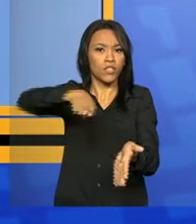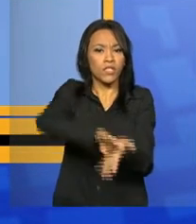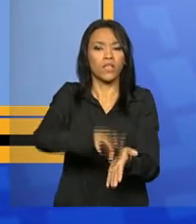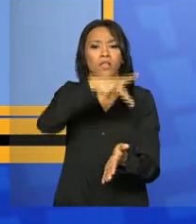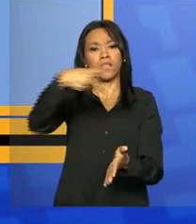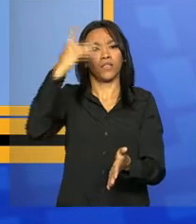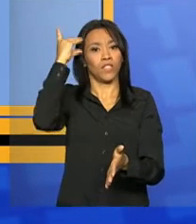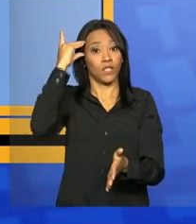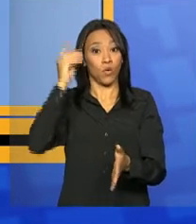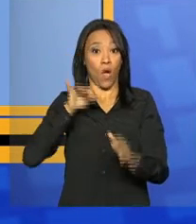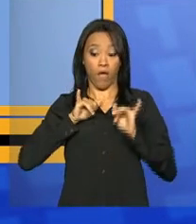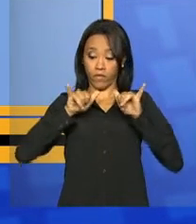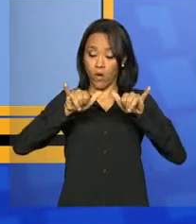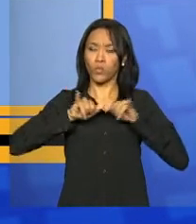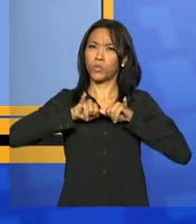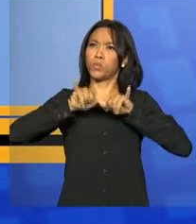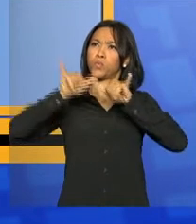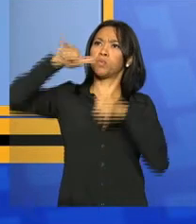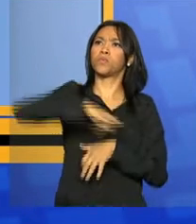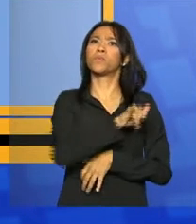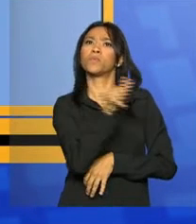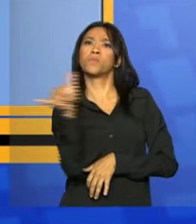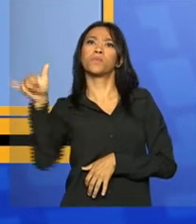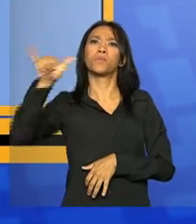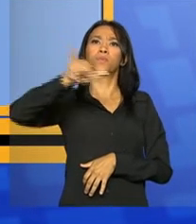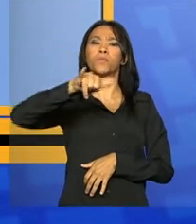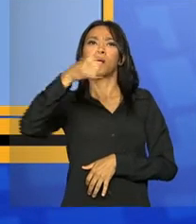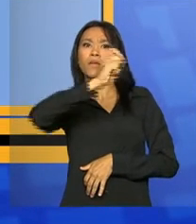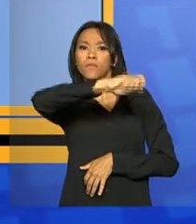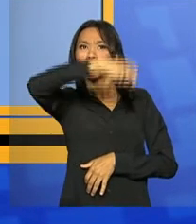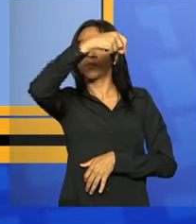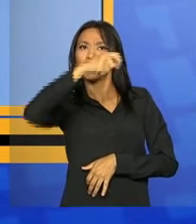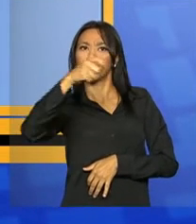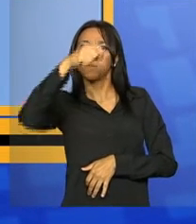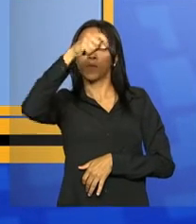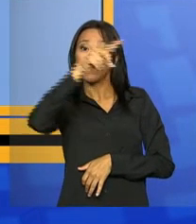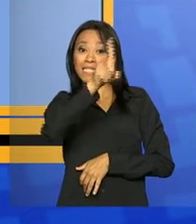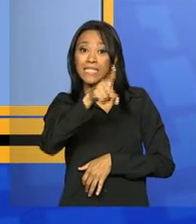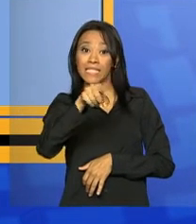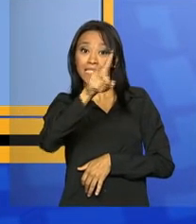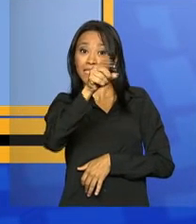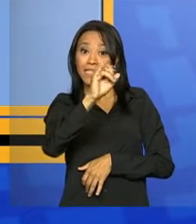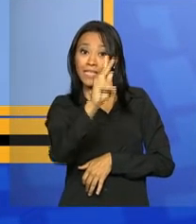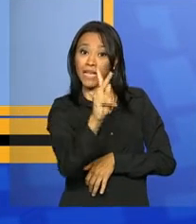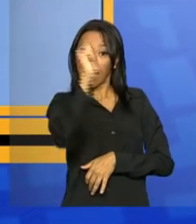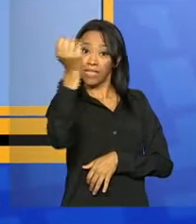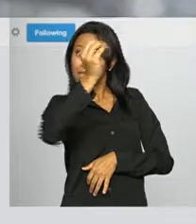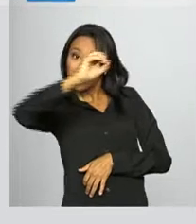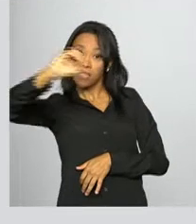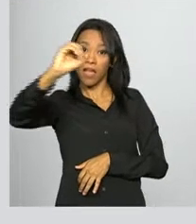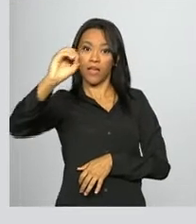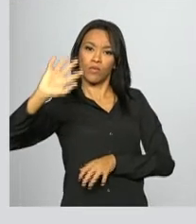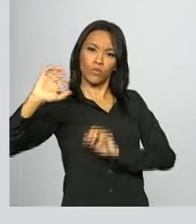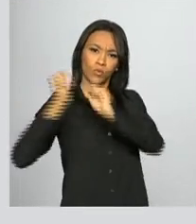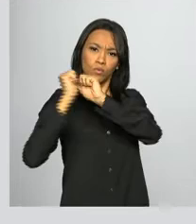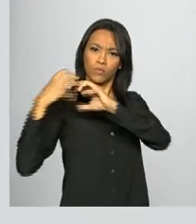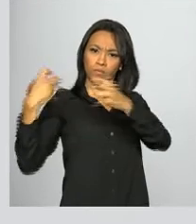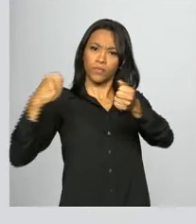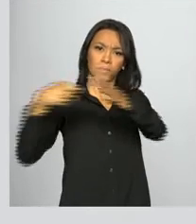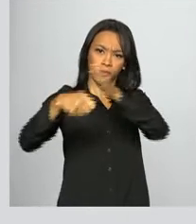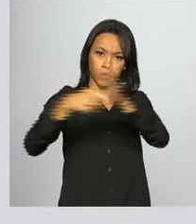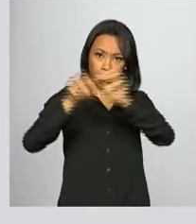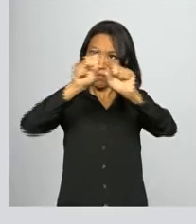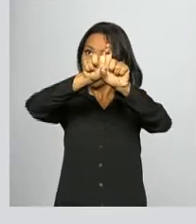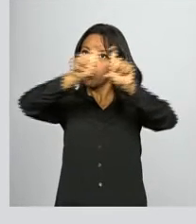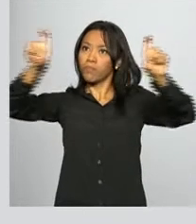rousseff os aviões cruzaram o céu pra deixar as mensagens de casa 0 e todos contra o aedes e o vice presidente